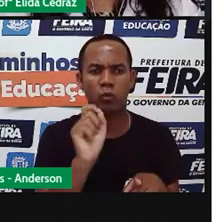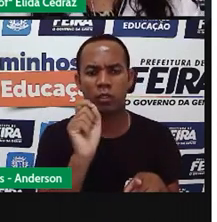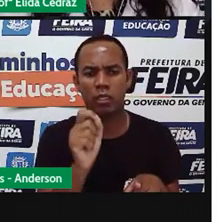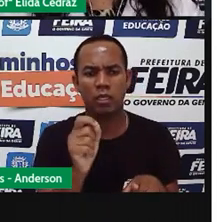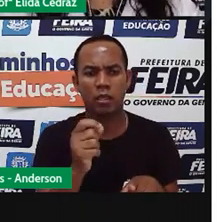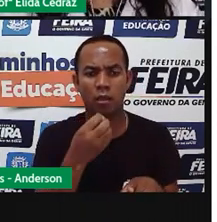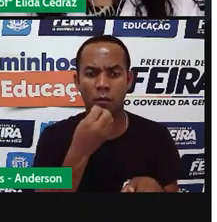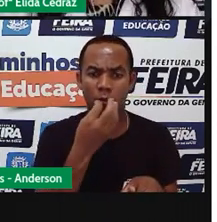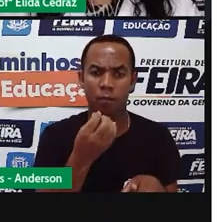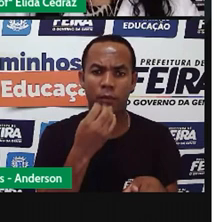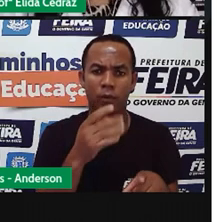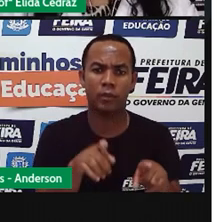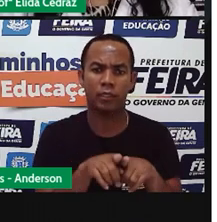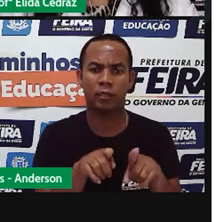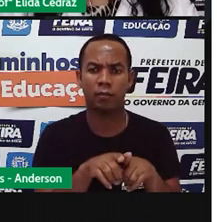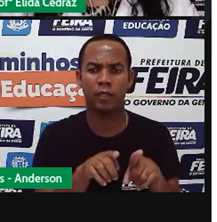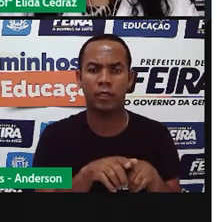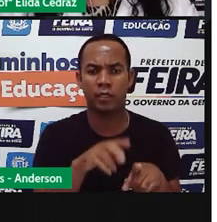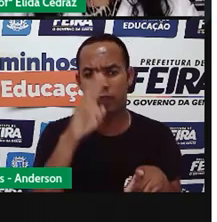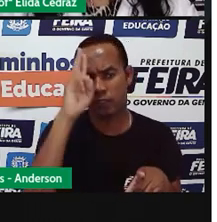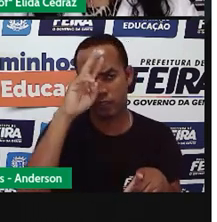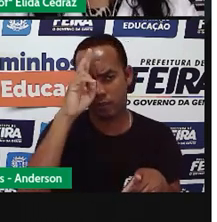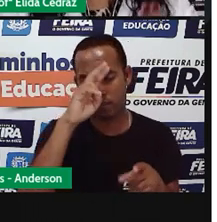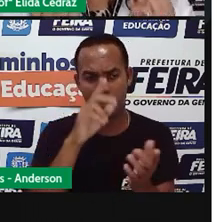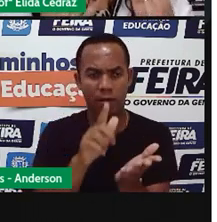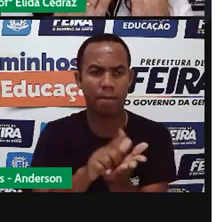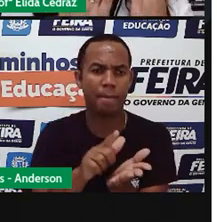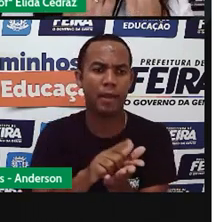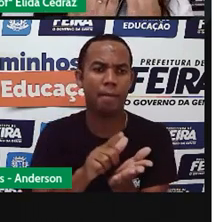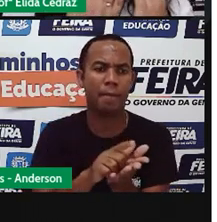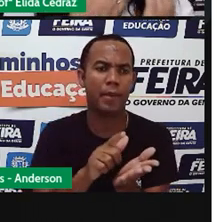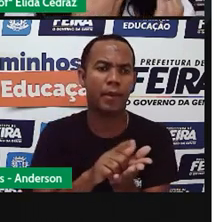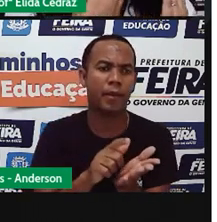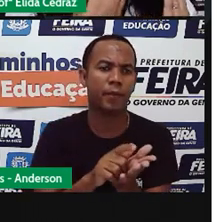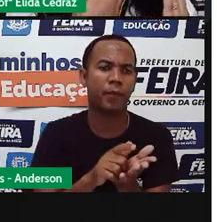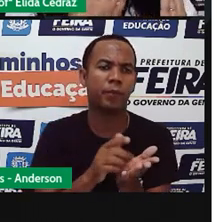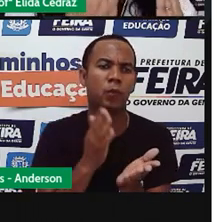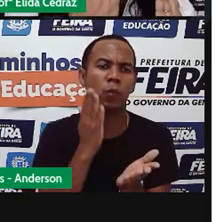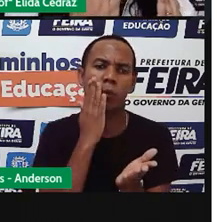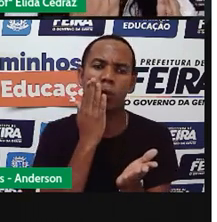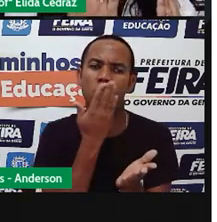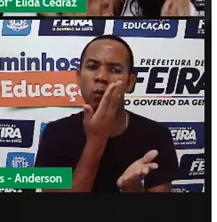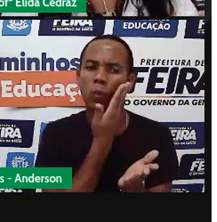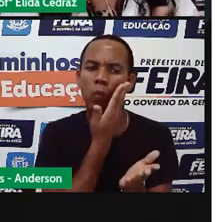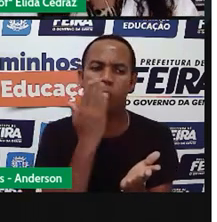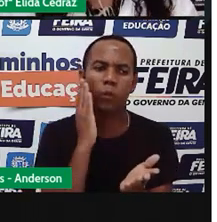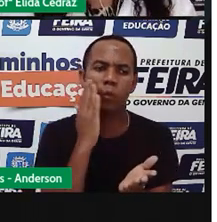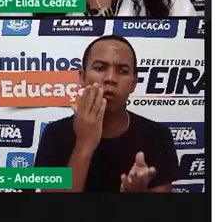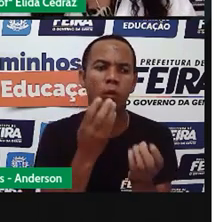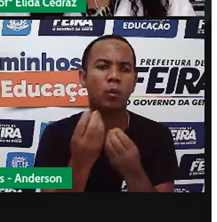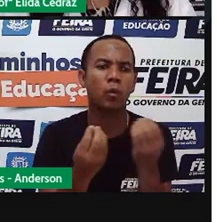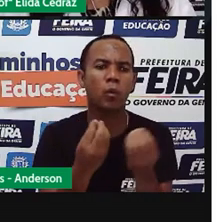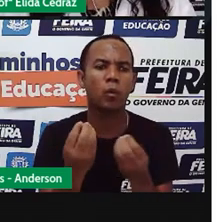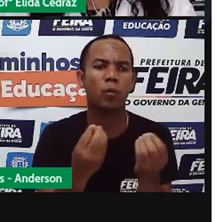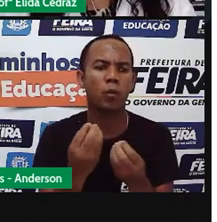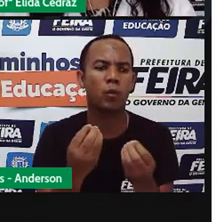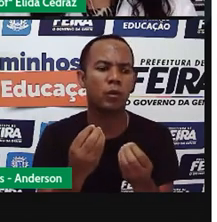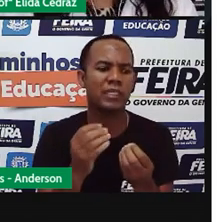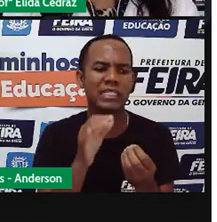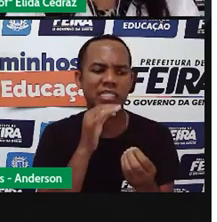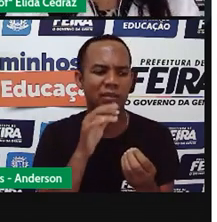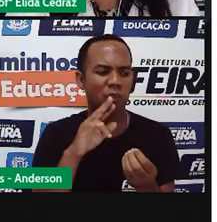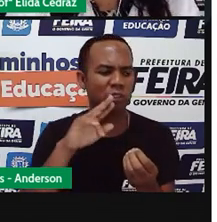útil. Lembra que nós falamos sobre o guardanapo? Como seria limpar a boca com um guardanapo